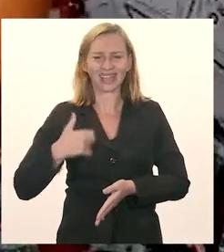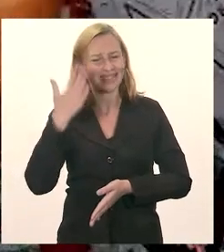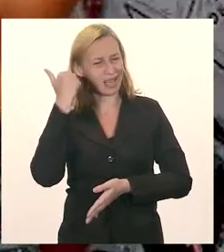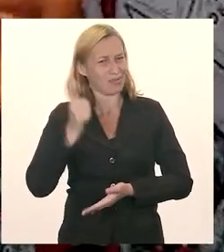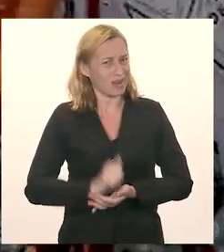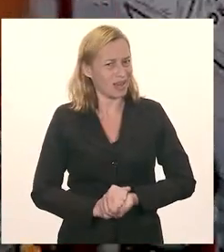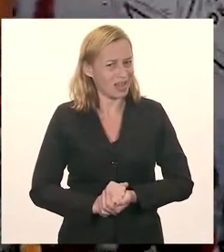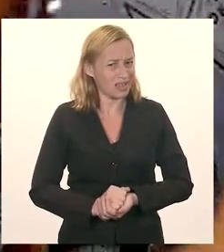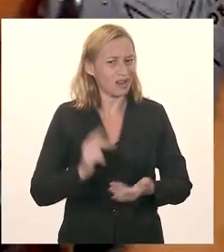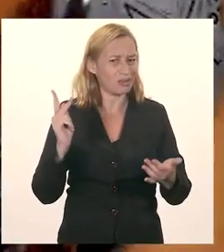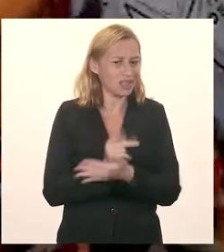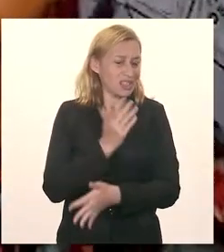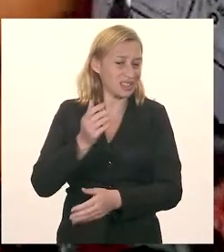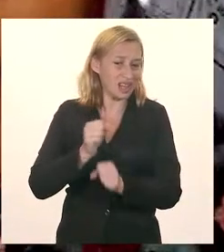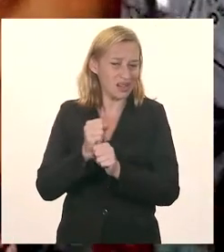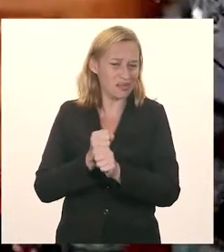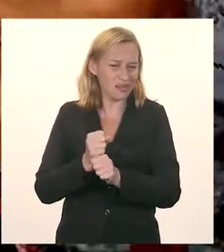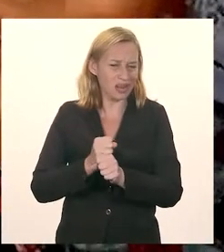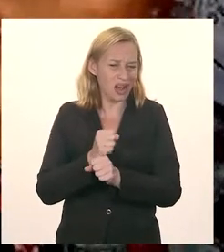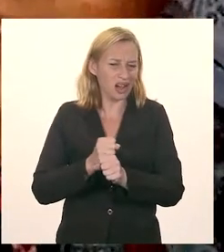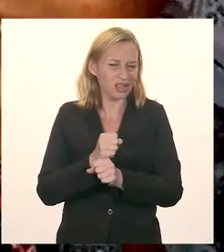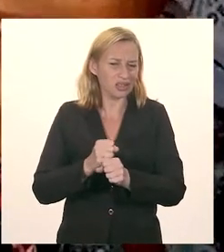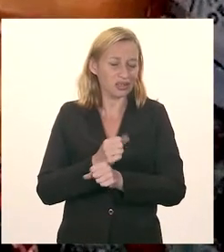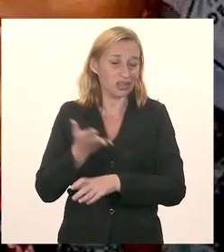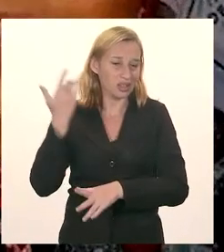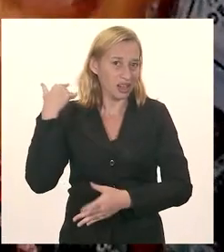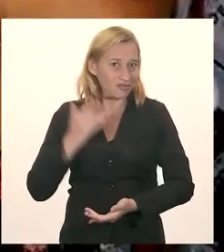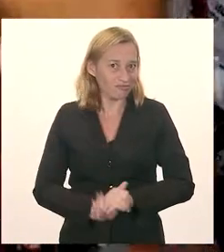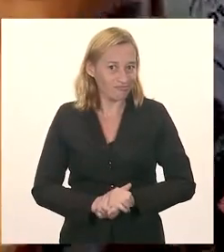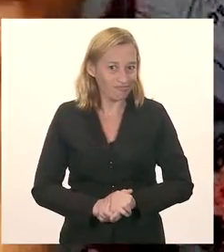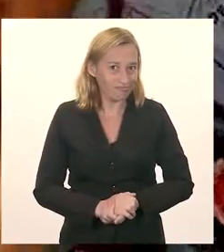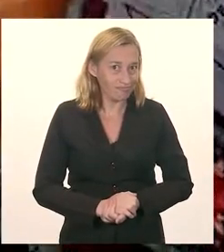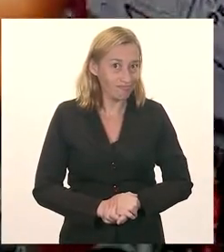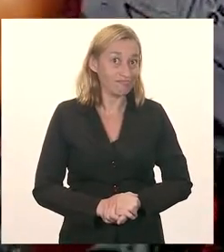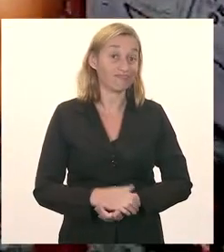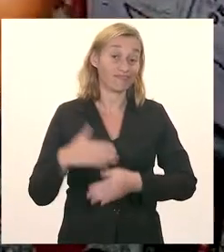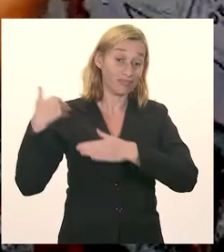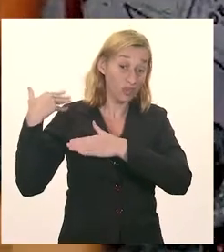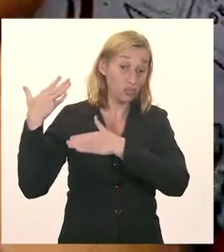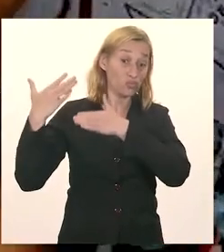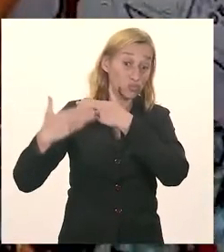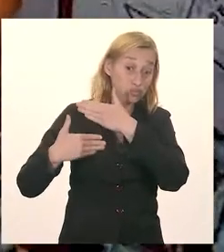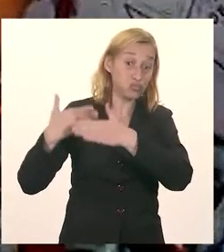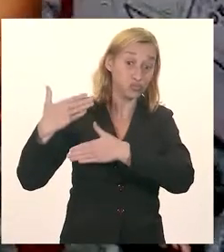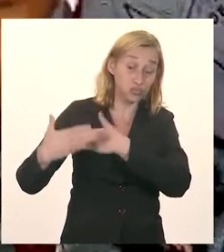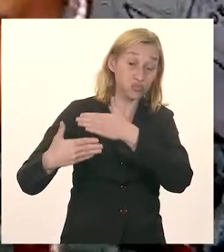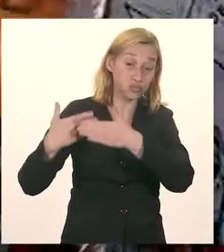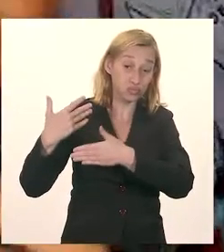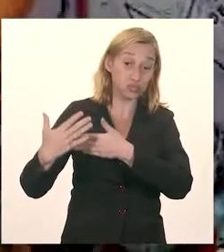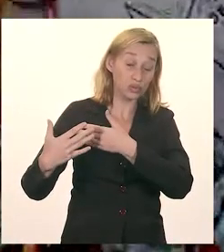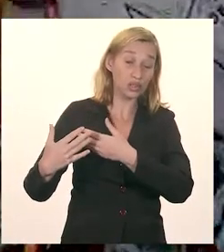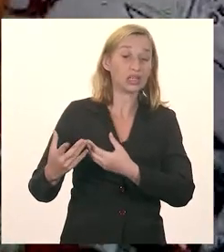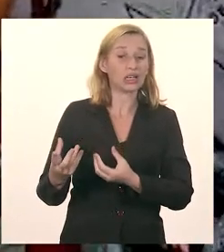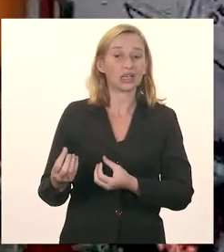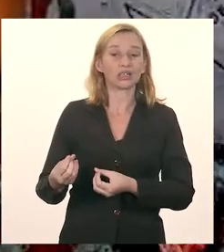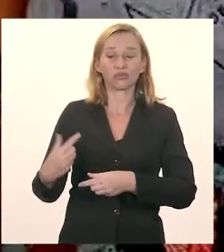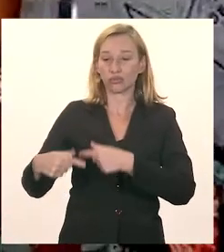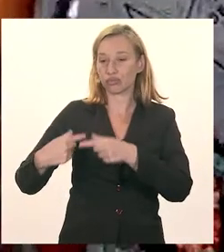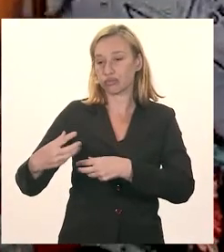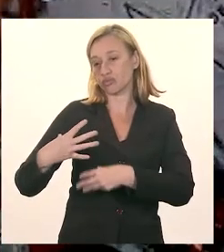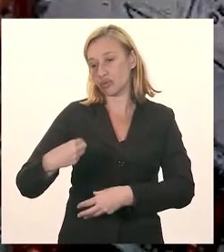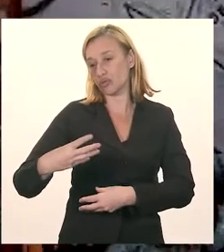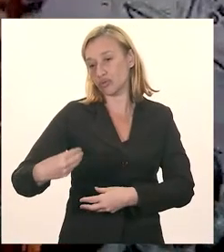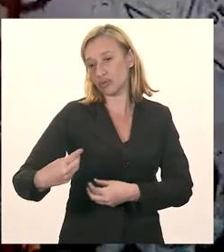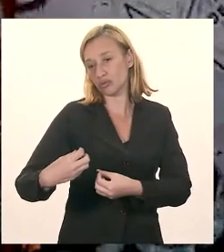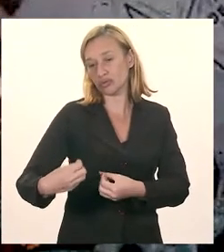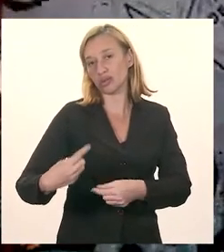iria saber disso, coisas que aconteceram há mais de 100 anos atrás? E porque foi passado, passado de pai para